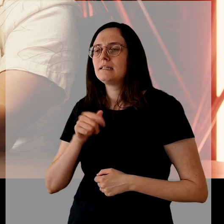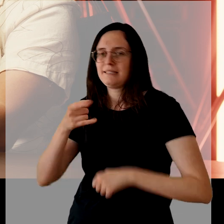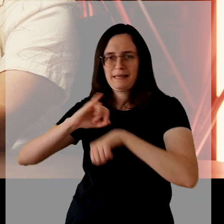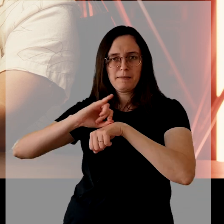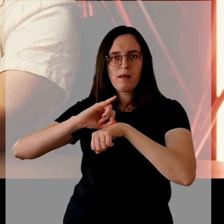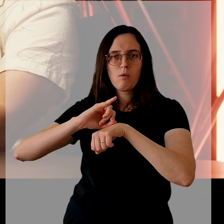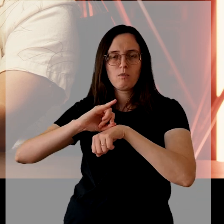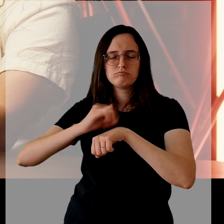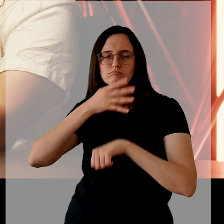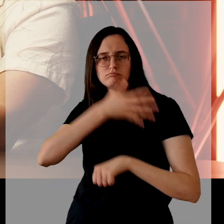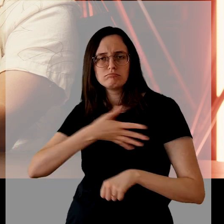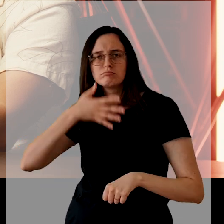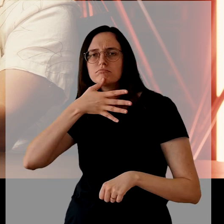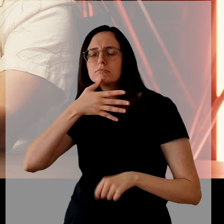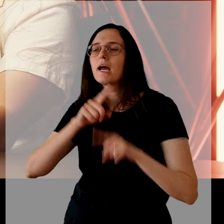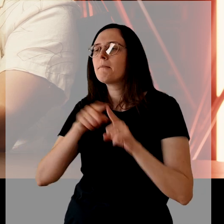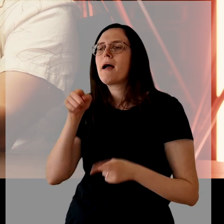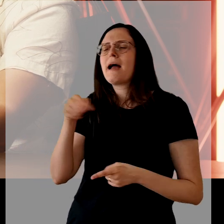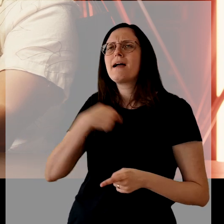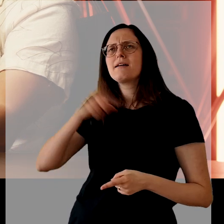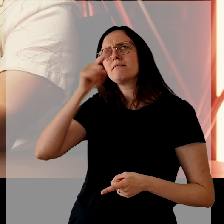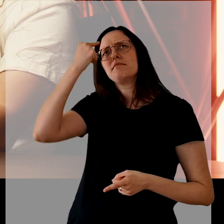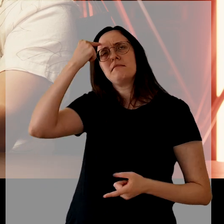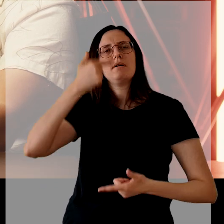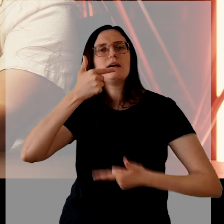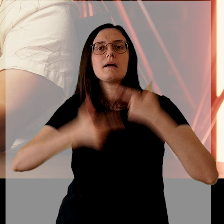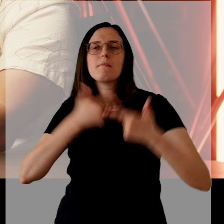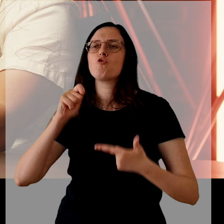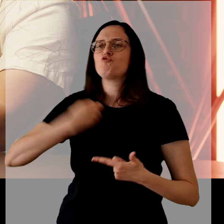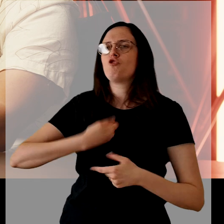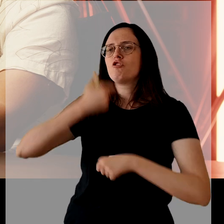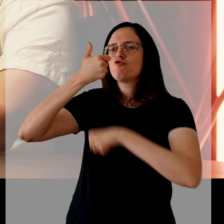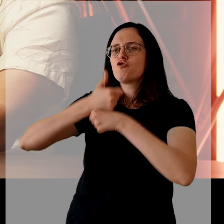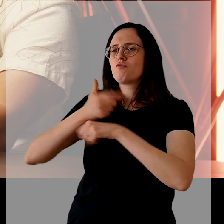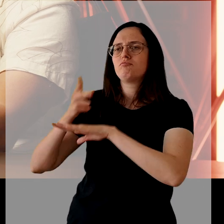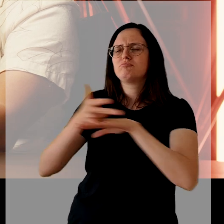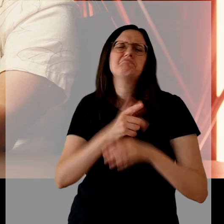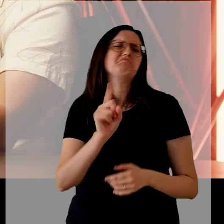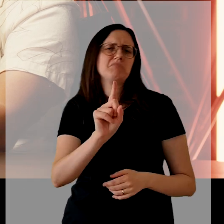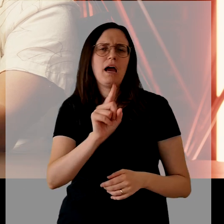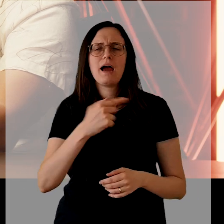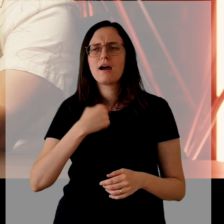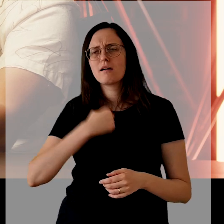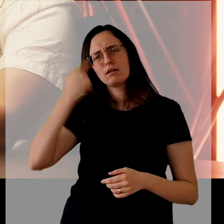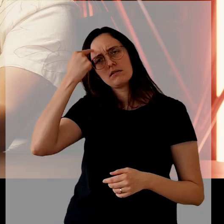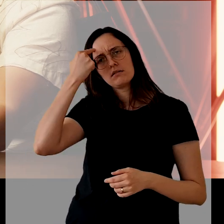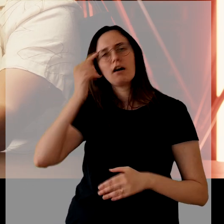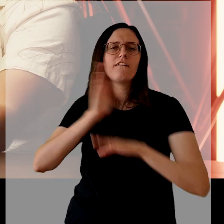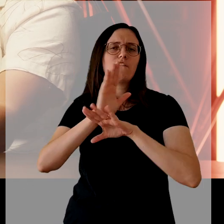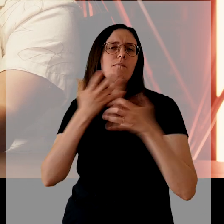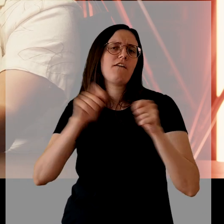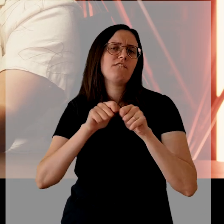mas eu não me passava pela cabeça trabalhar como diretor de fotografia. Me passava pela cabeça